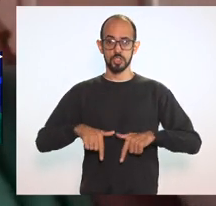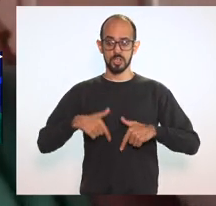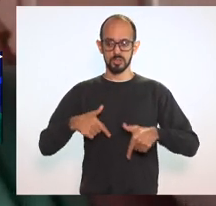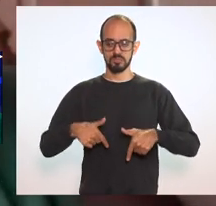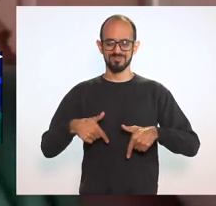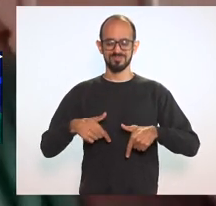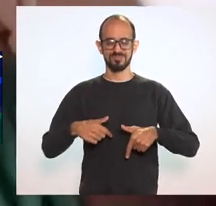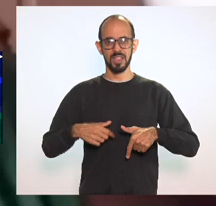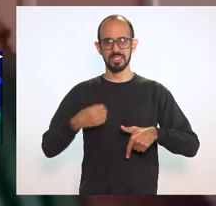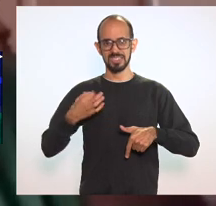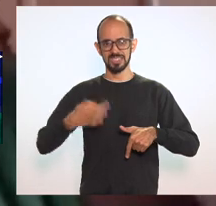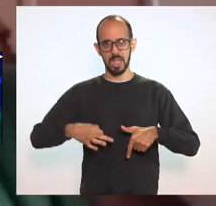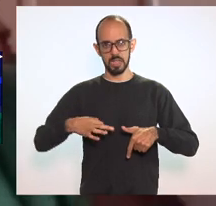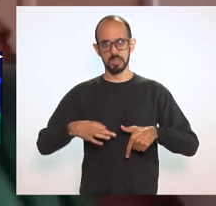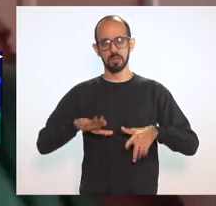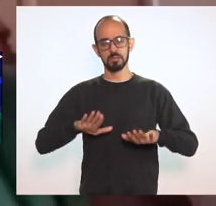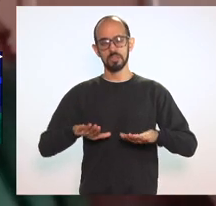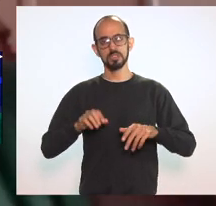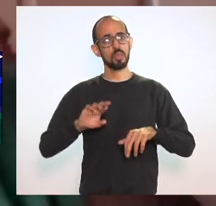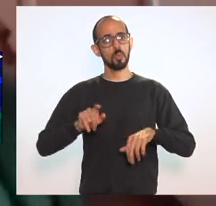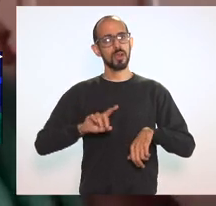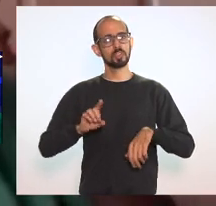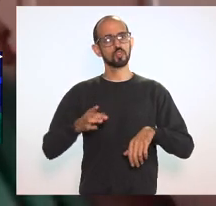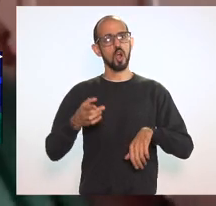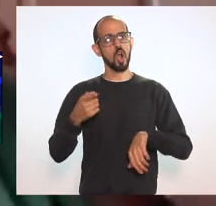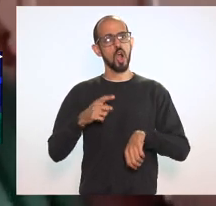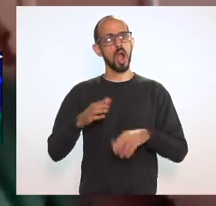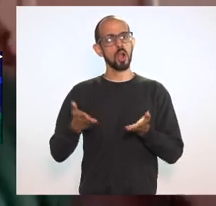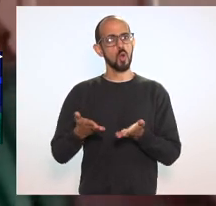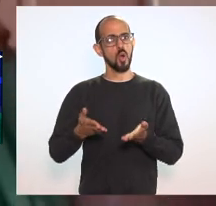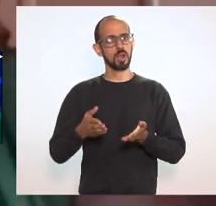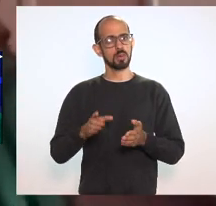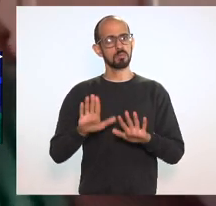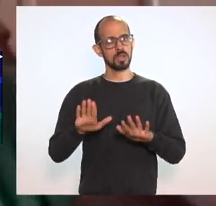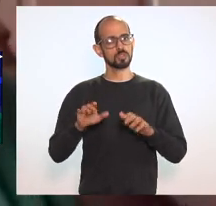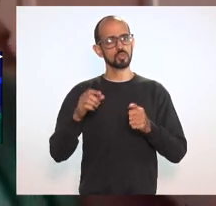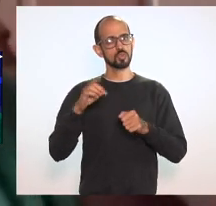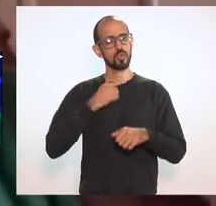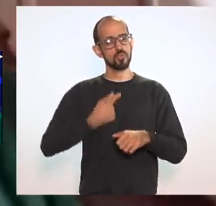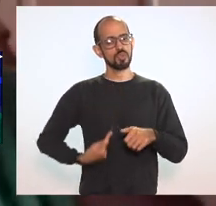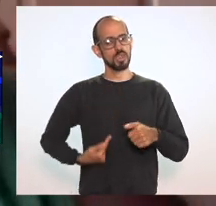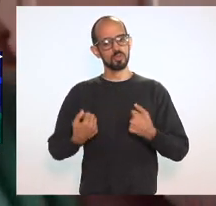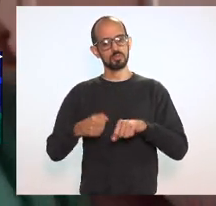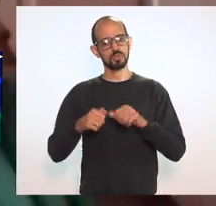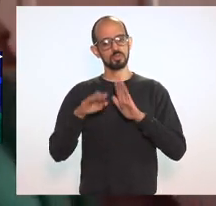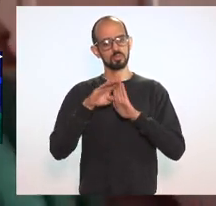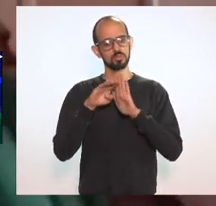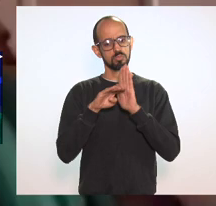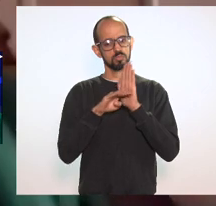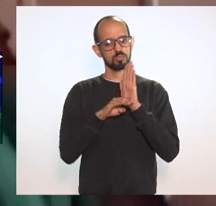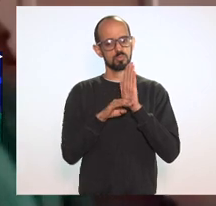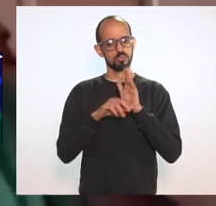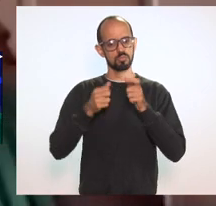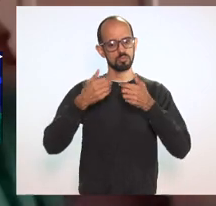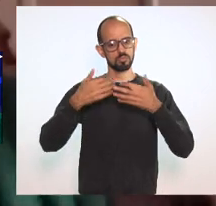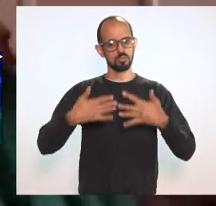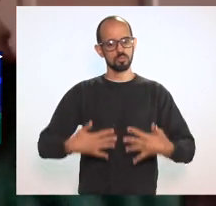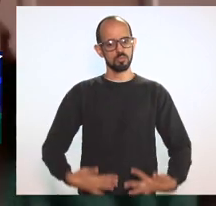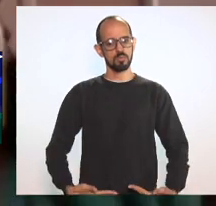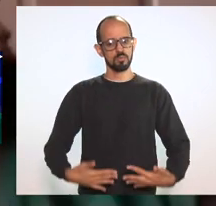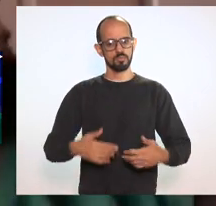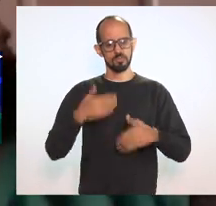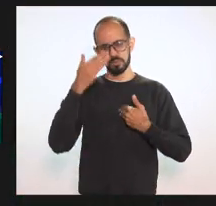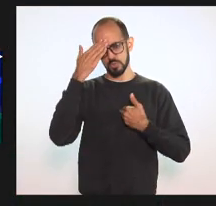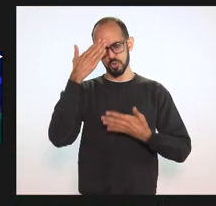durante esses 10 dias mas é necessário que o governo e vim para essa casa um plano detalhado de contingência para os próximos períodos